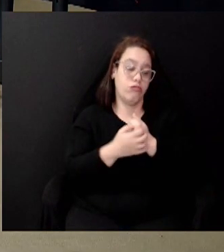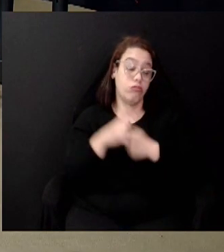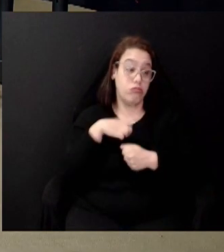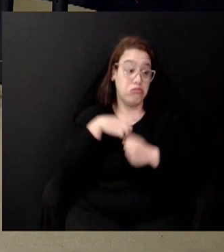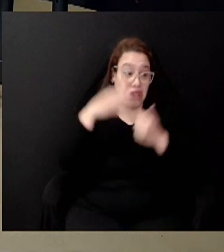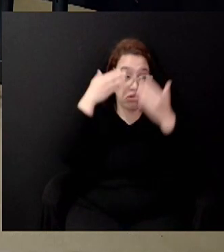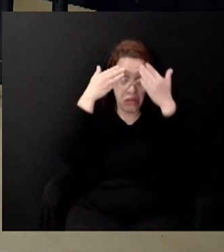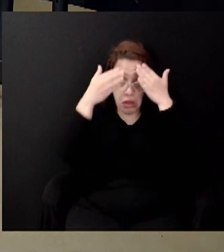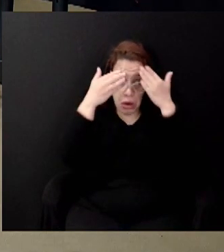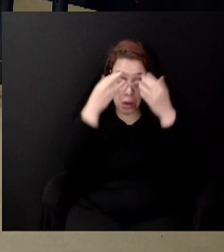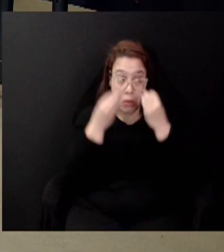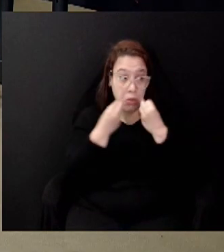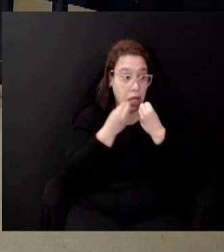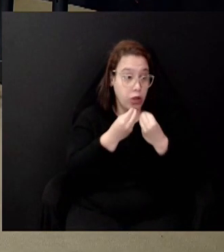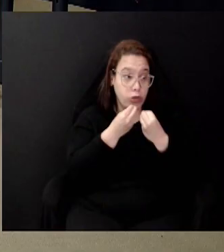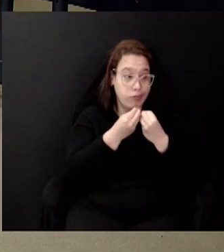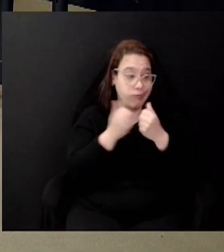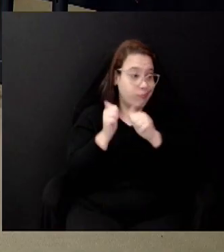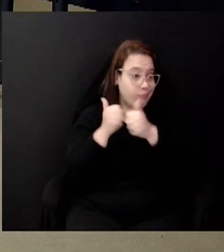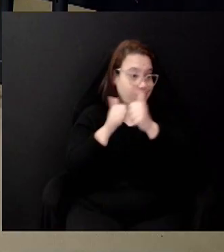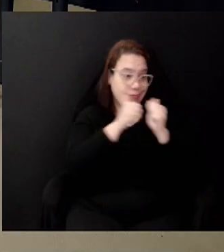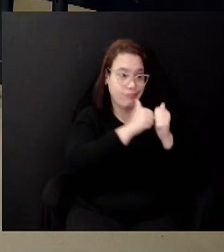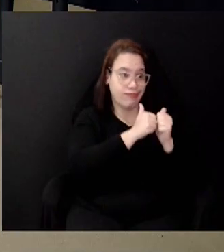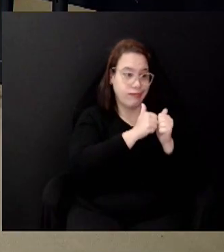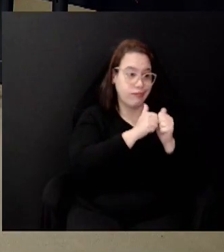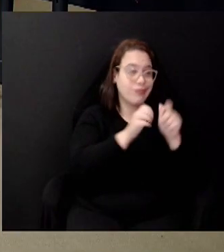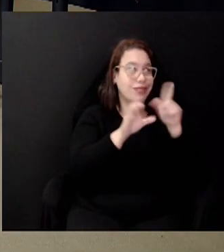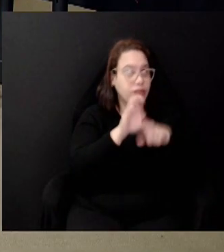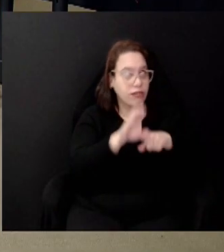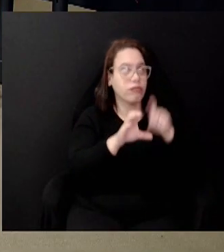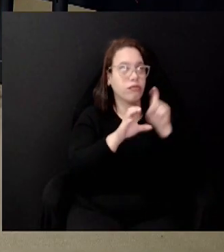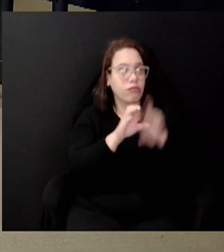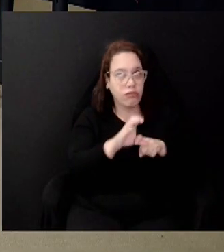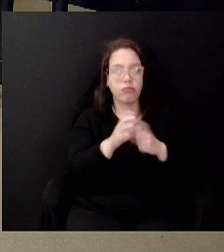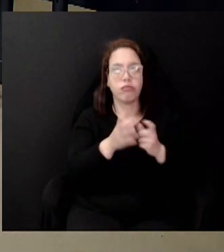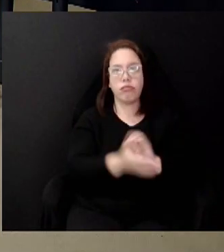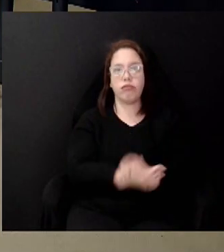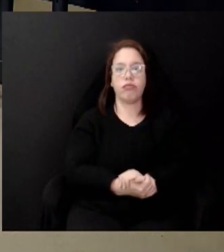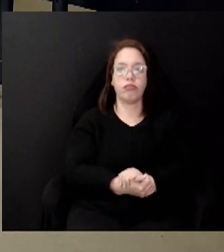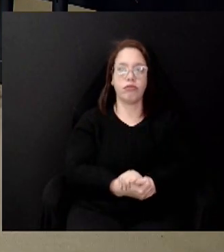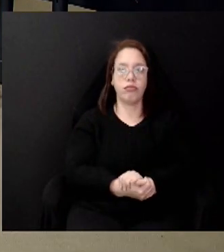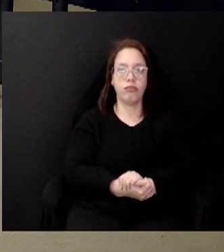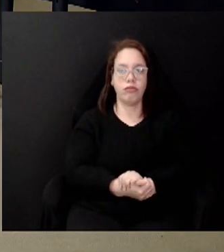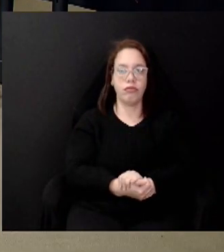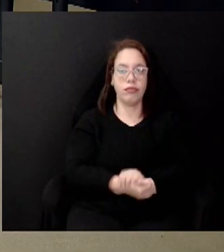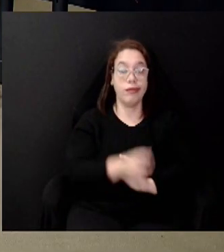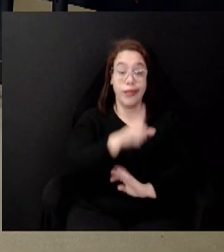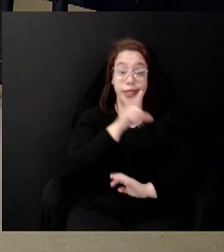Como que vocês avaliam essa dependência e tem saída?